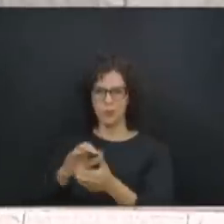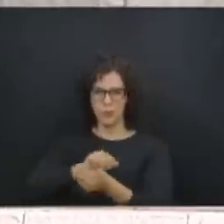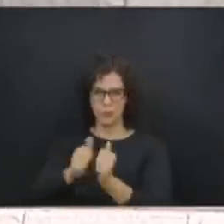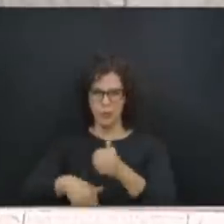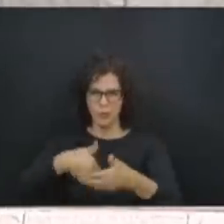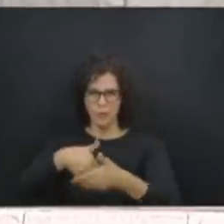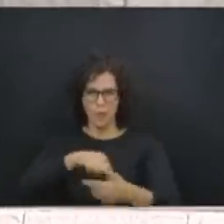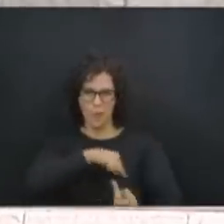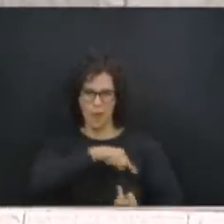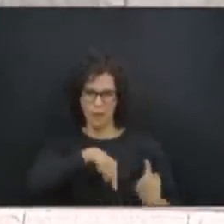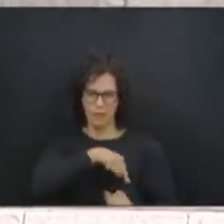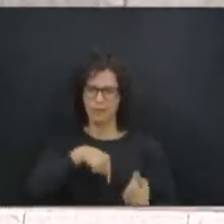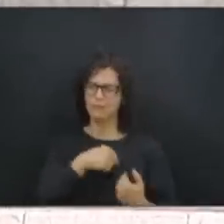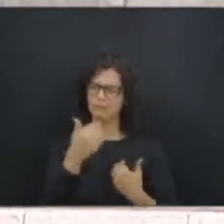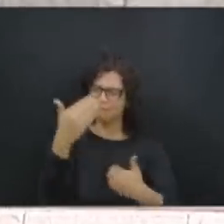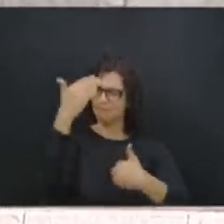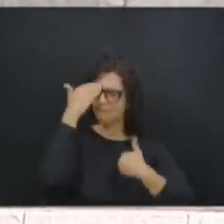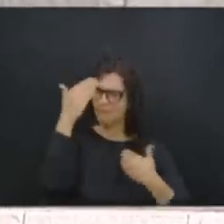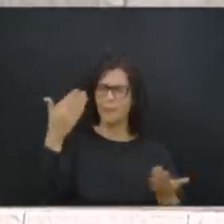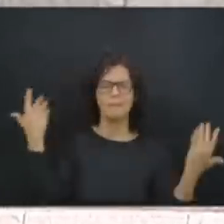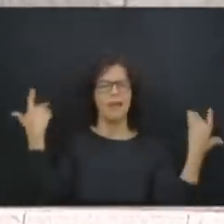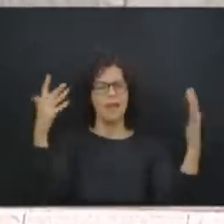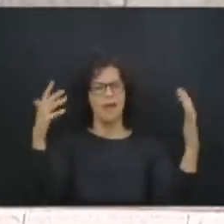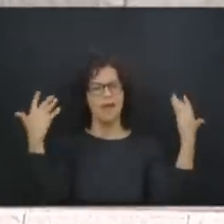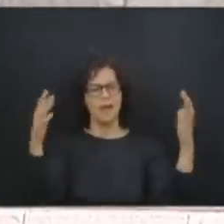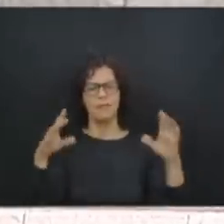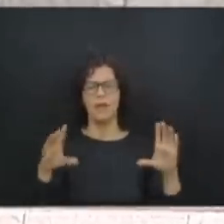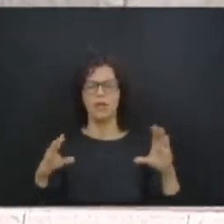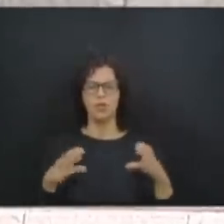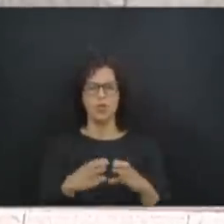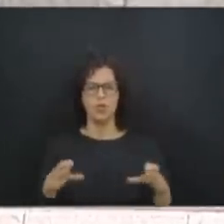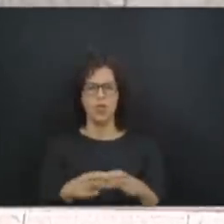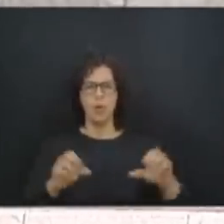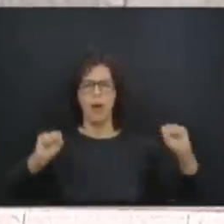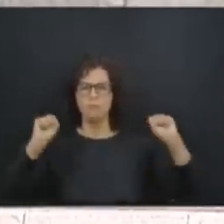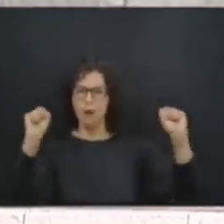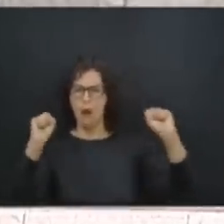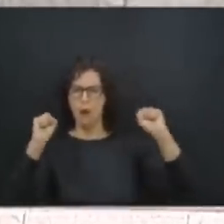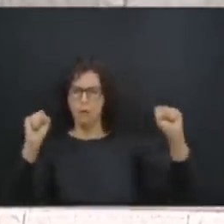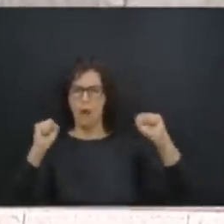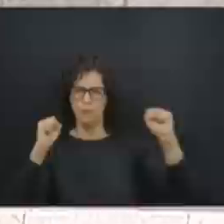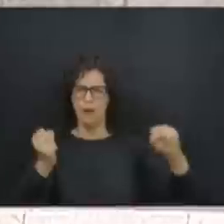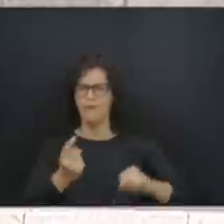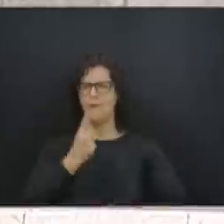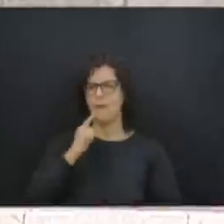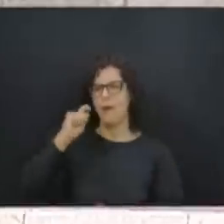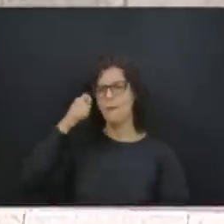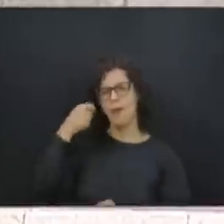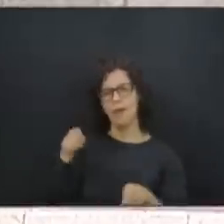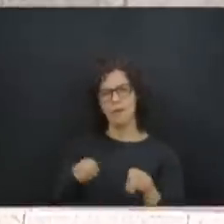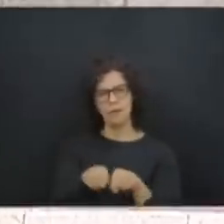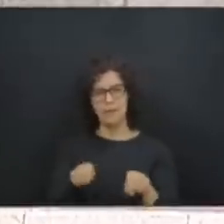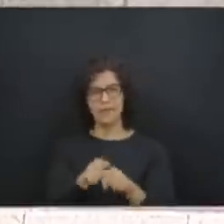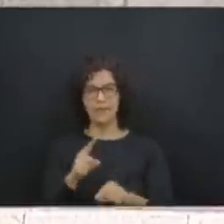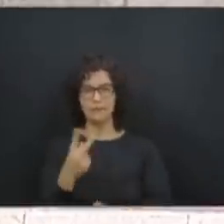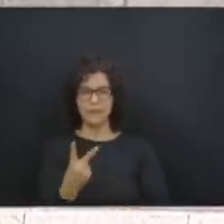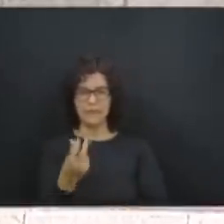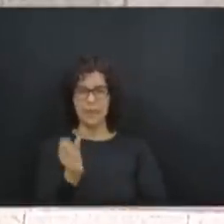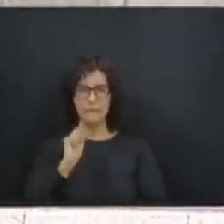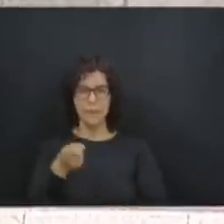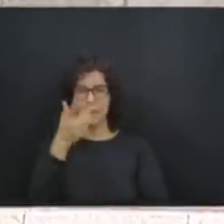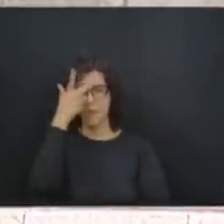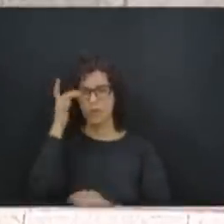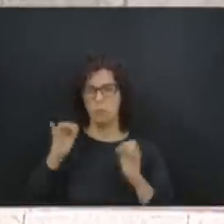Paranaense então meus parabéns a a grande torcida rubro-negra que mais uma vez de uma grande demonstração mais de 26 mil